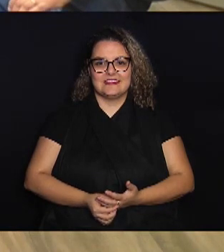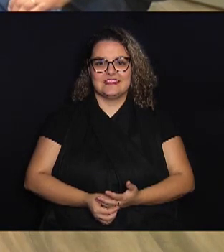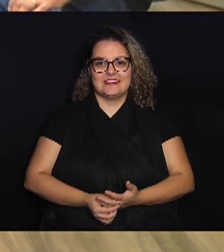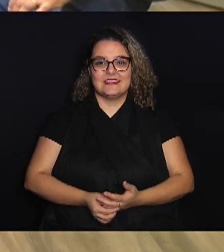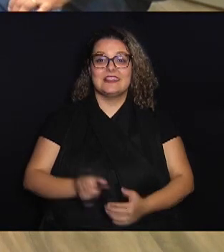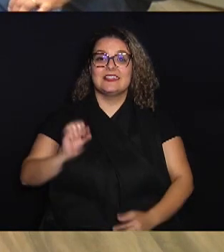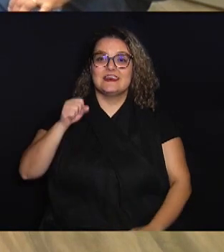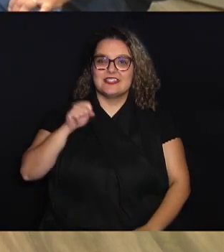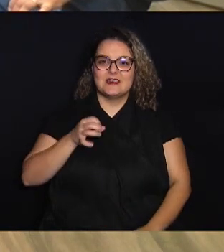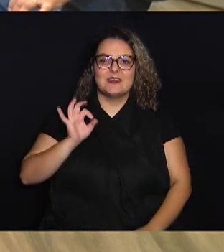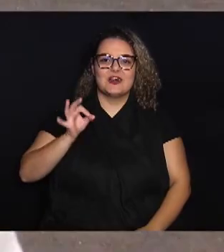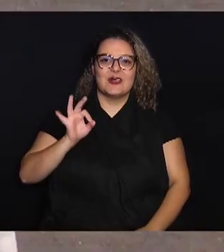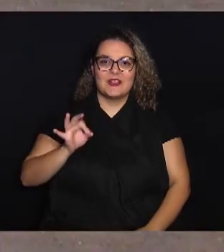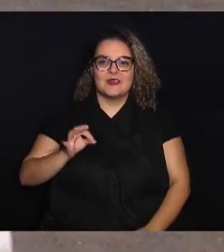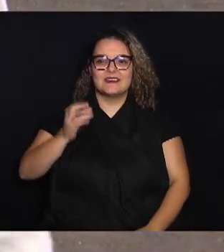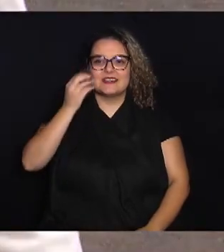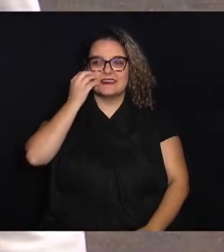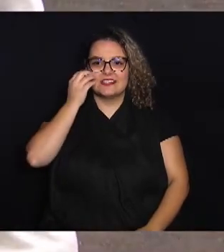Sim, com certeza.